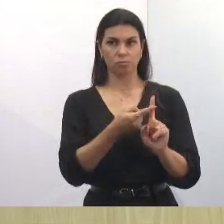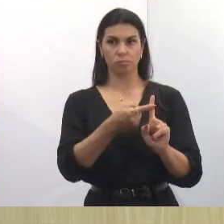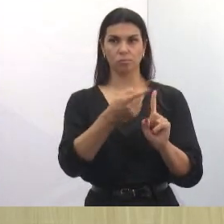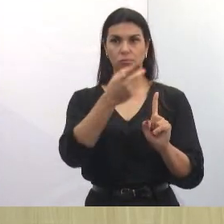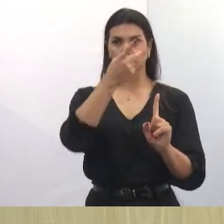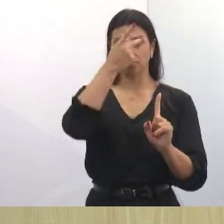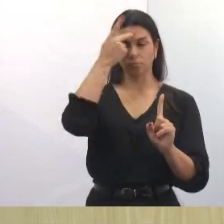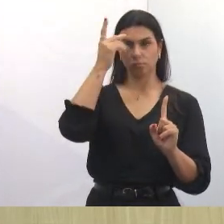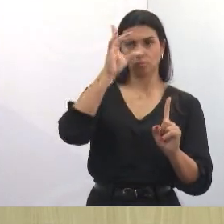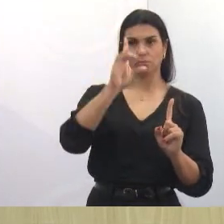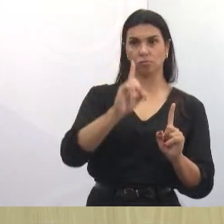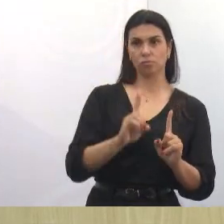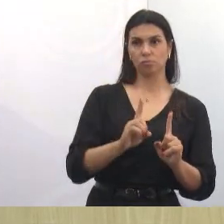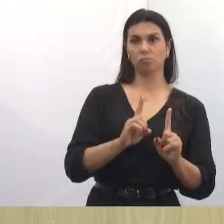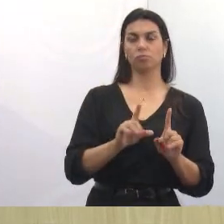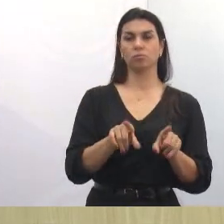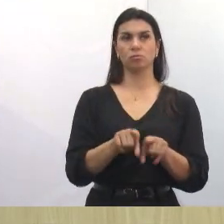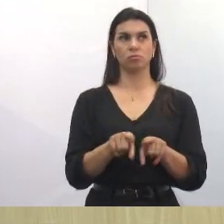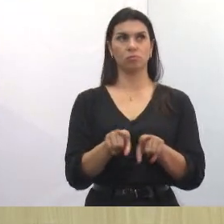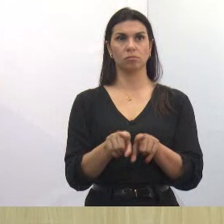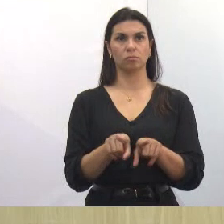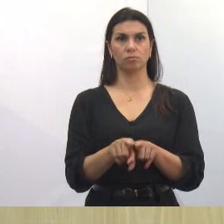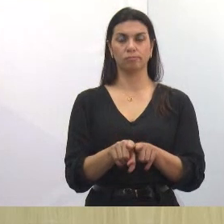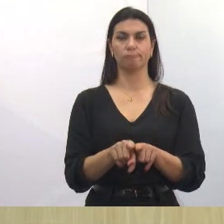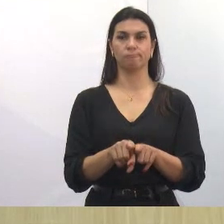com mobilidade reduzida.